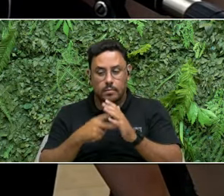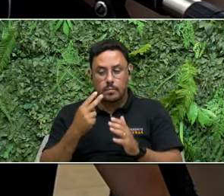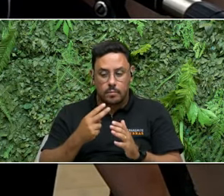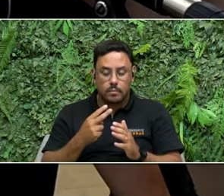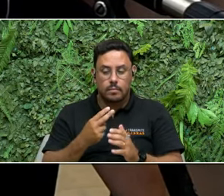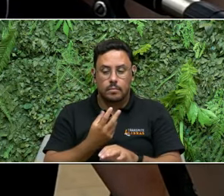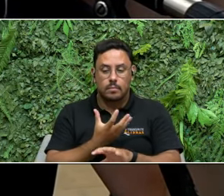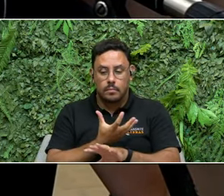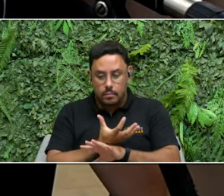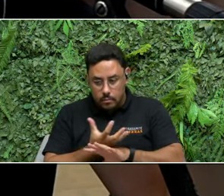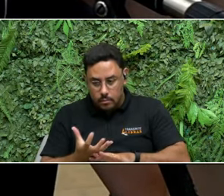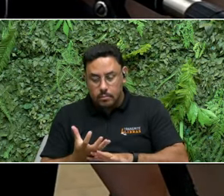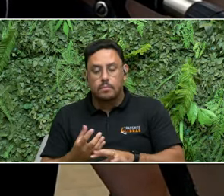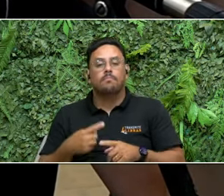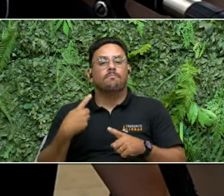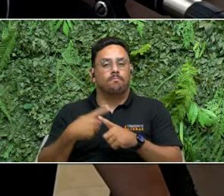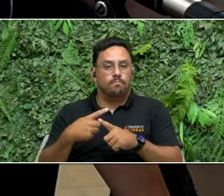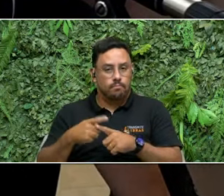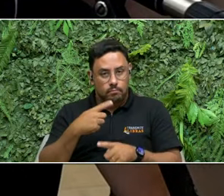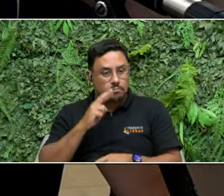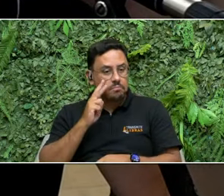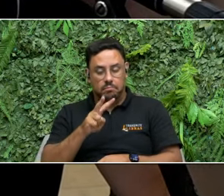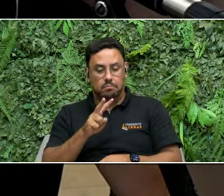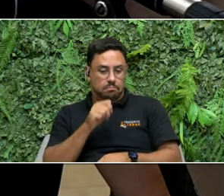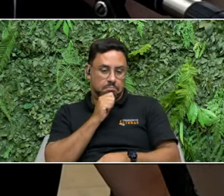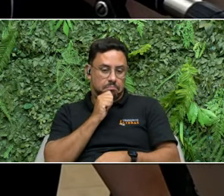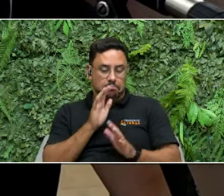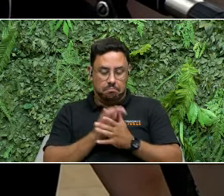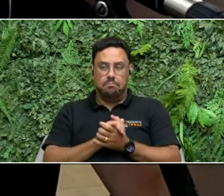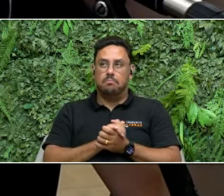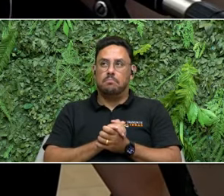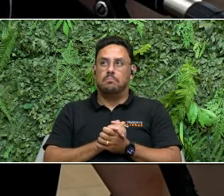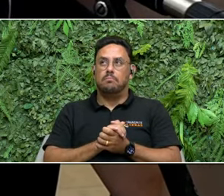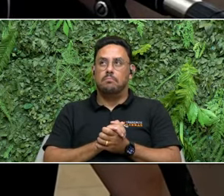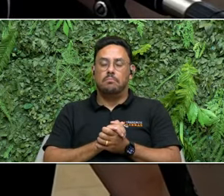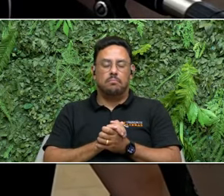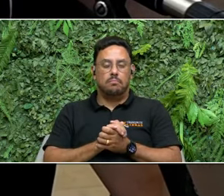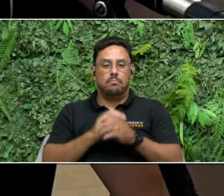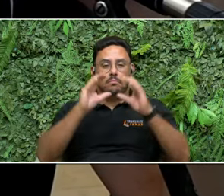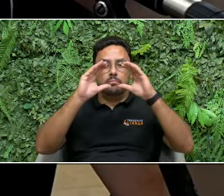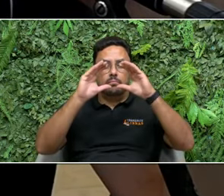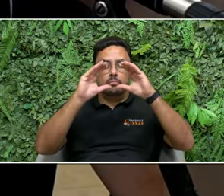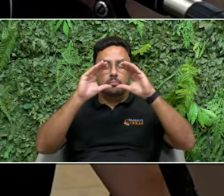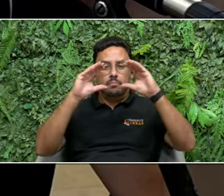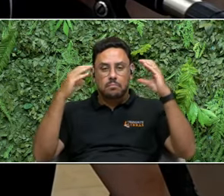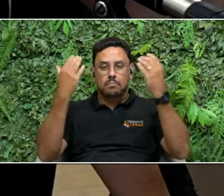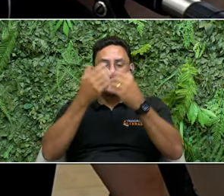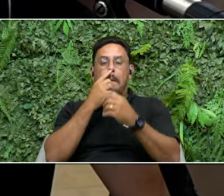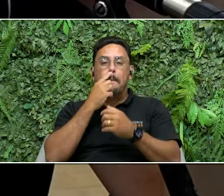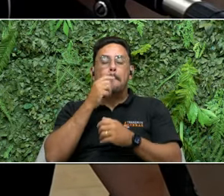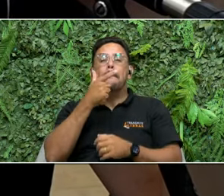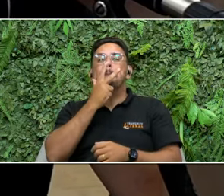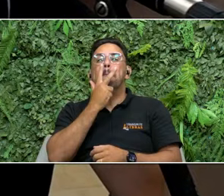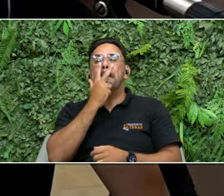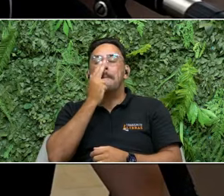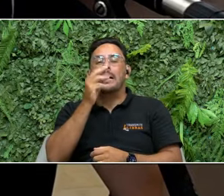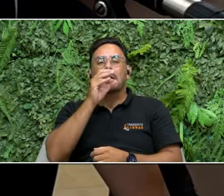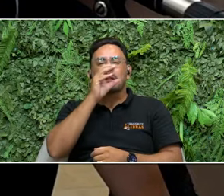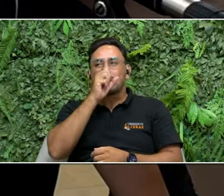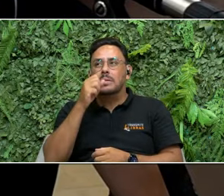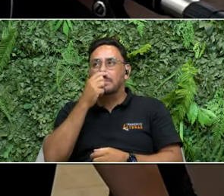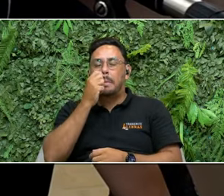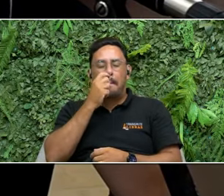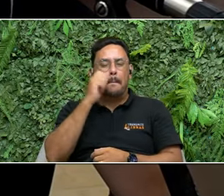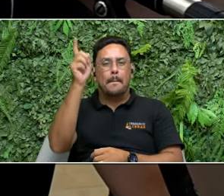teste programado porque a gente não viu isso ainda olha olha o céu como é que tá atela laranjado á raio velho relampejo